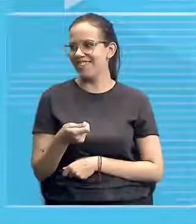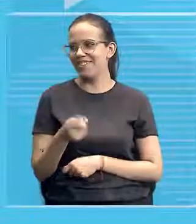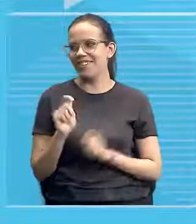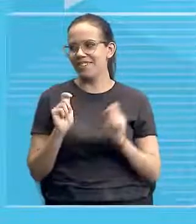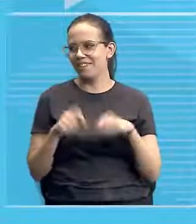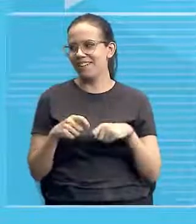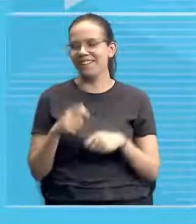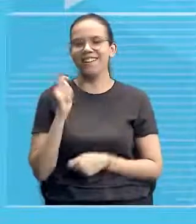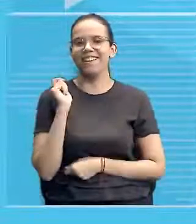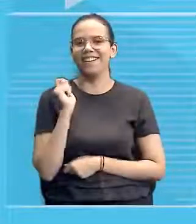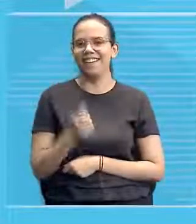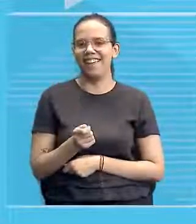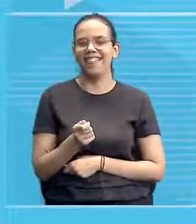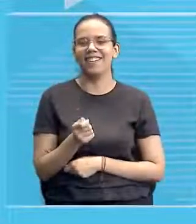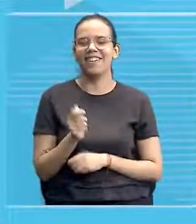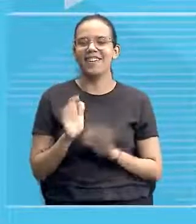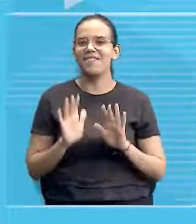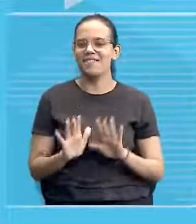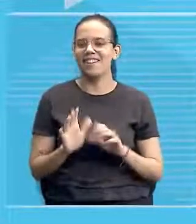Certo?